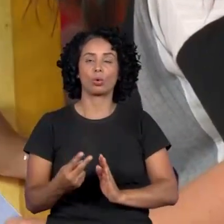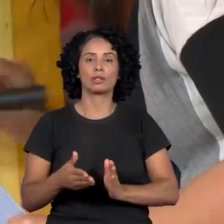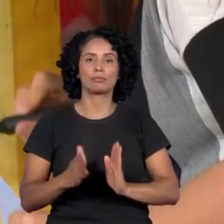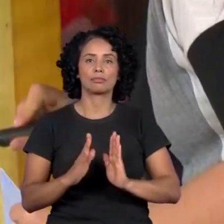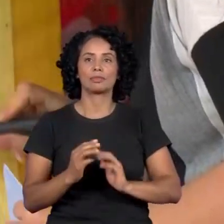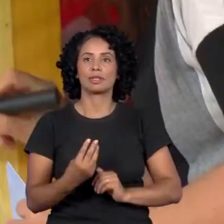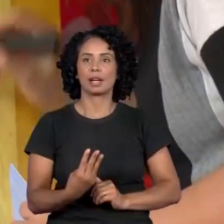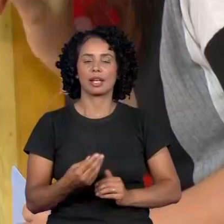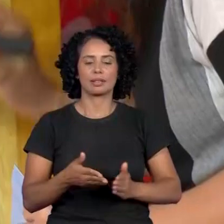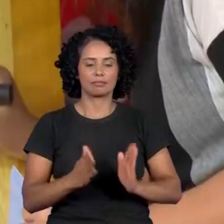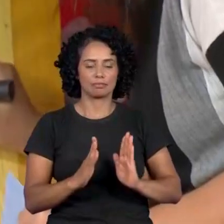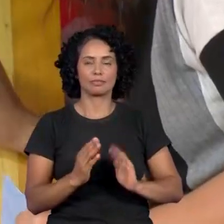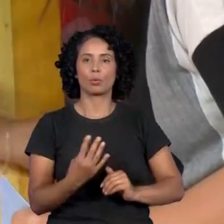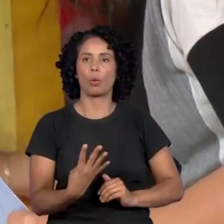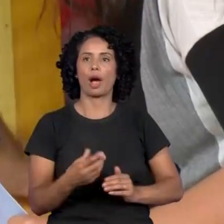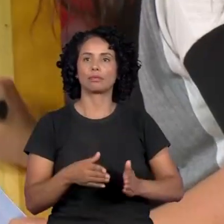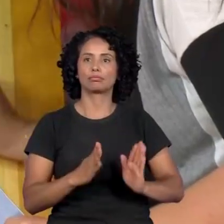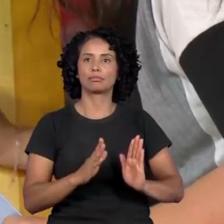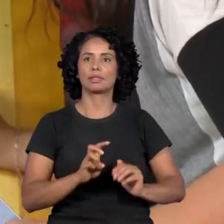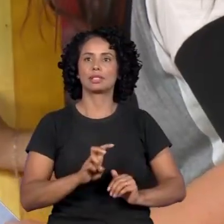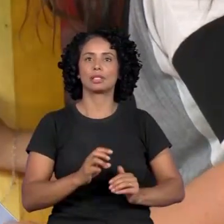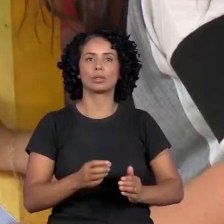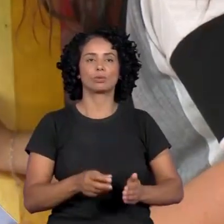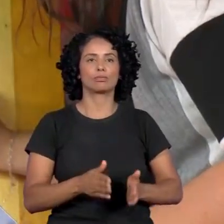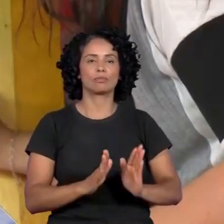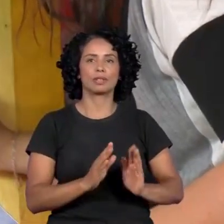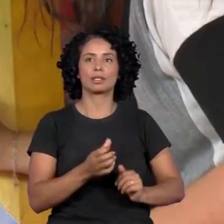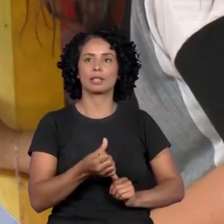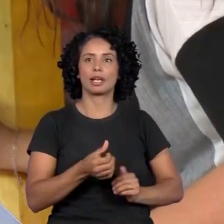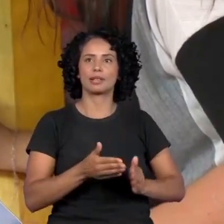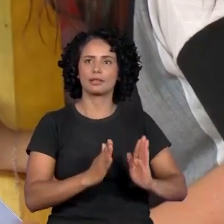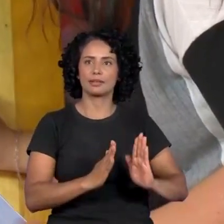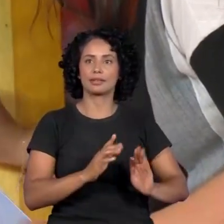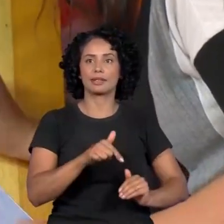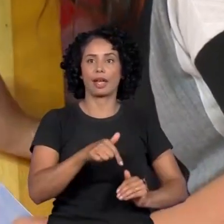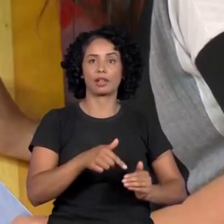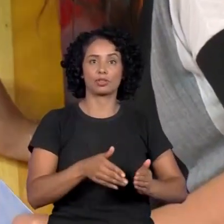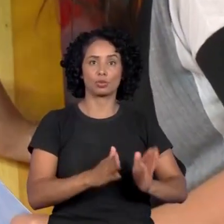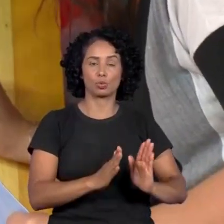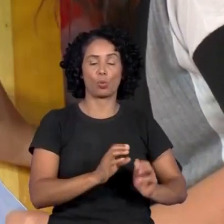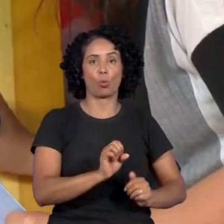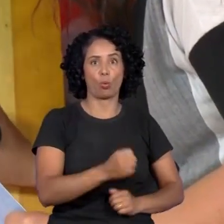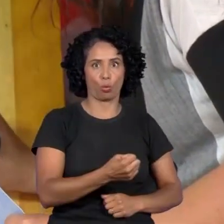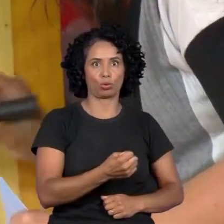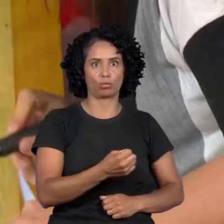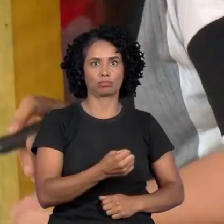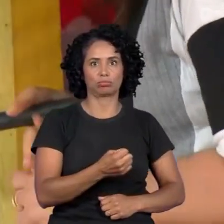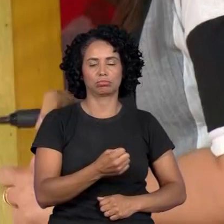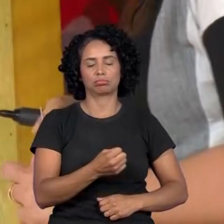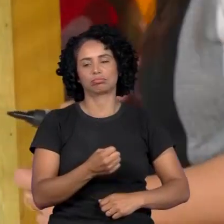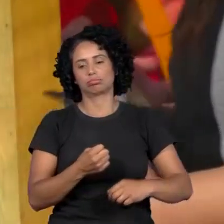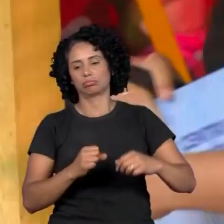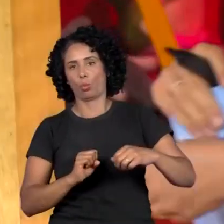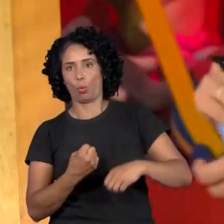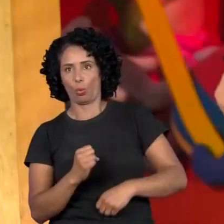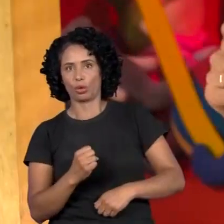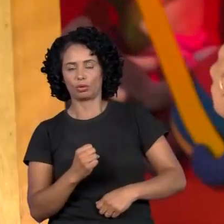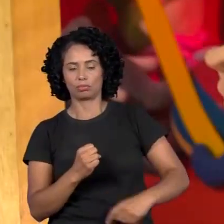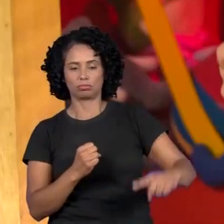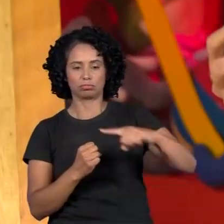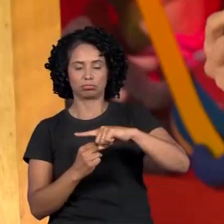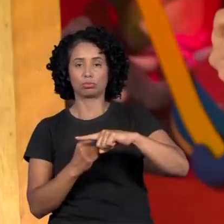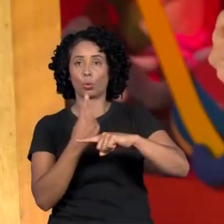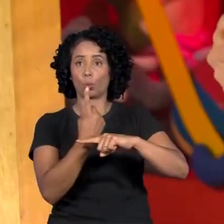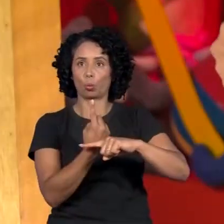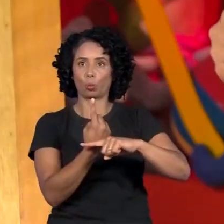ser 8. E essa parte aqui é uma de 8. Então, 1/8.